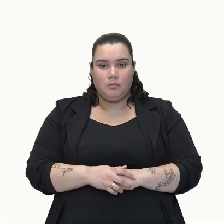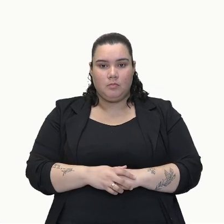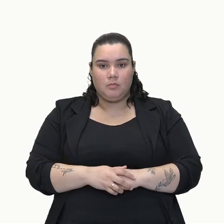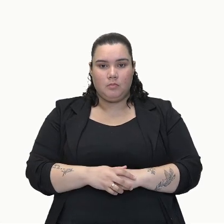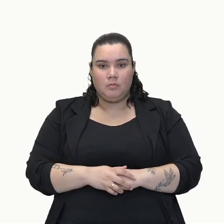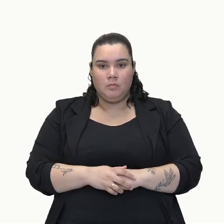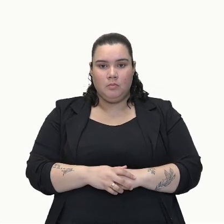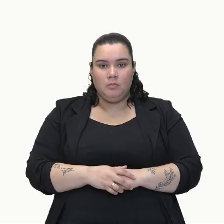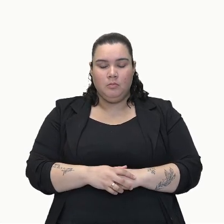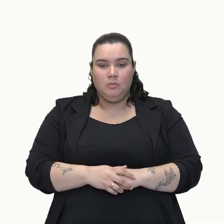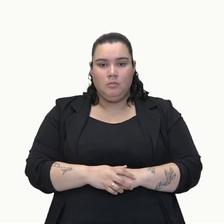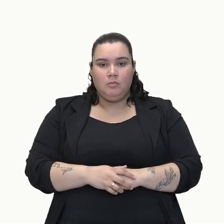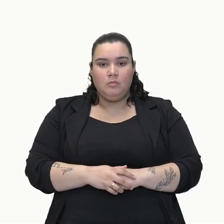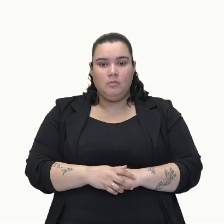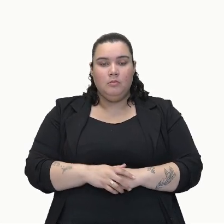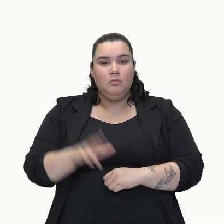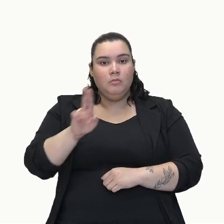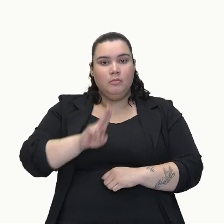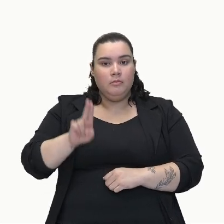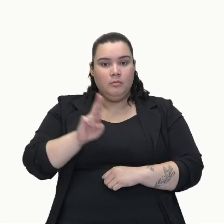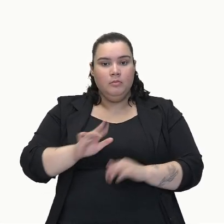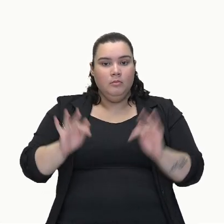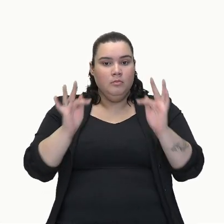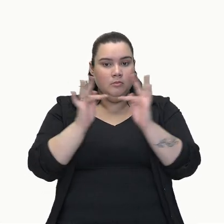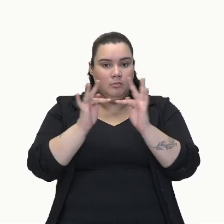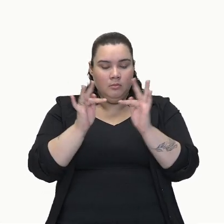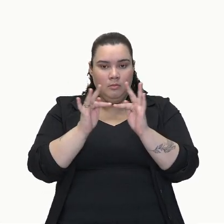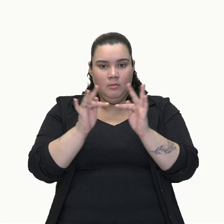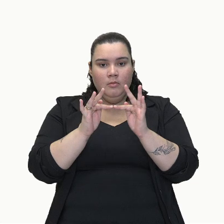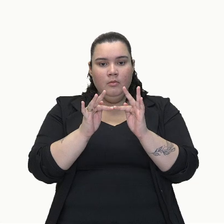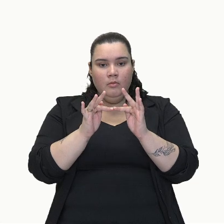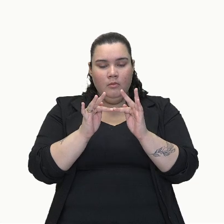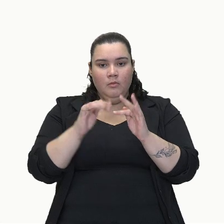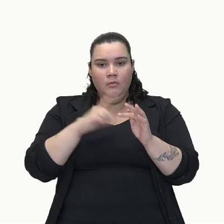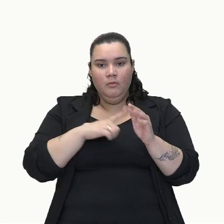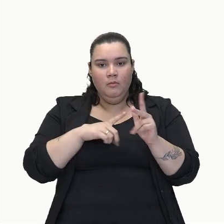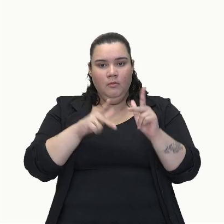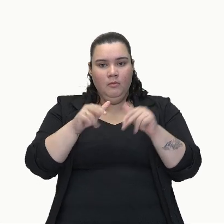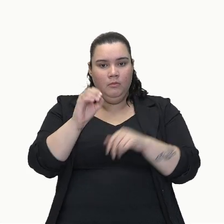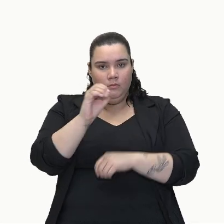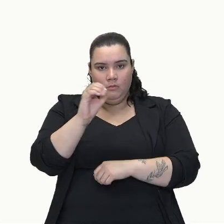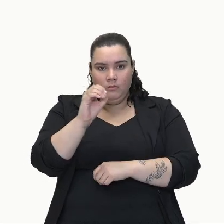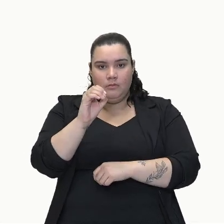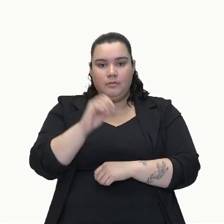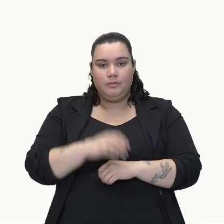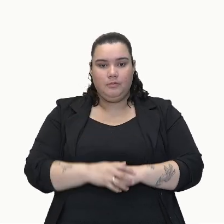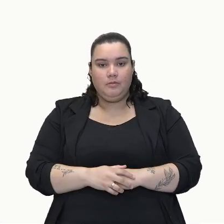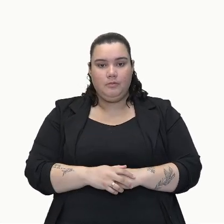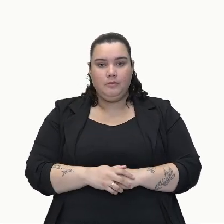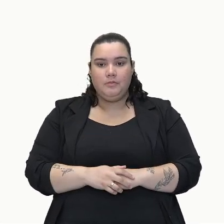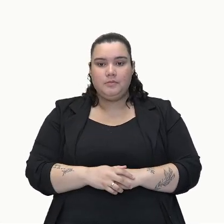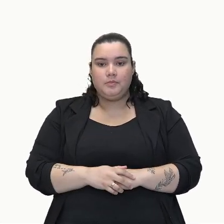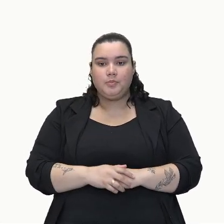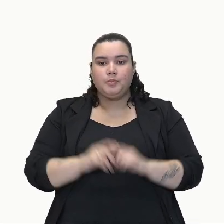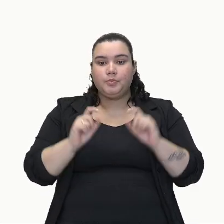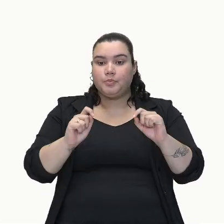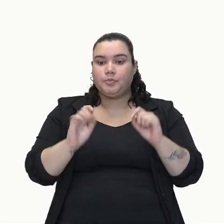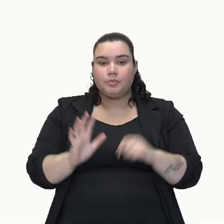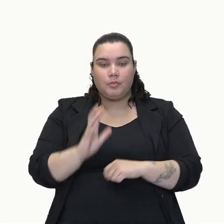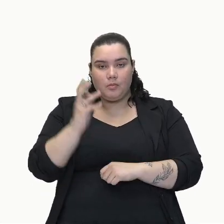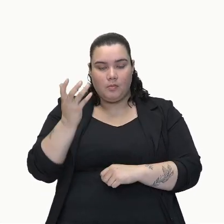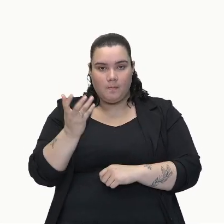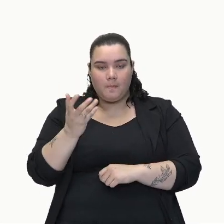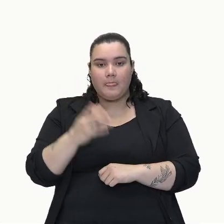função e iguala ao valor zero, o que acontece? A gente